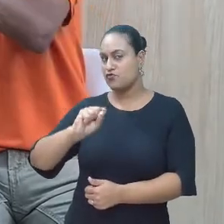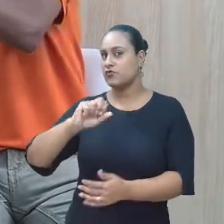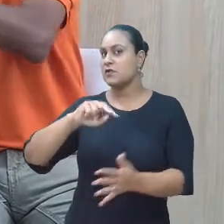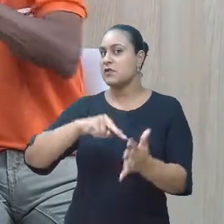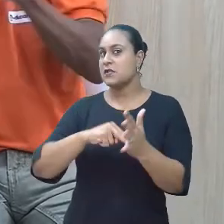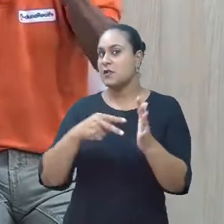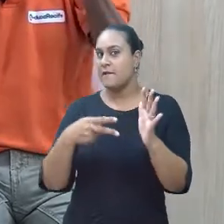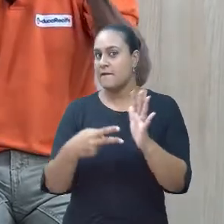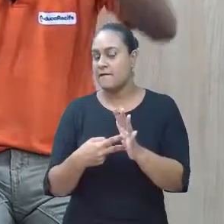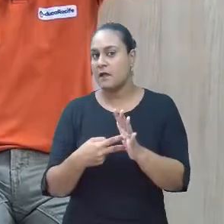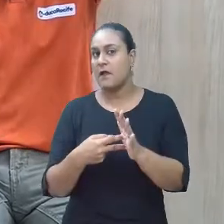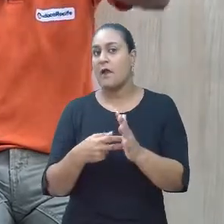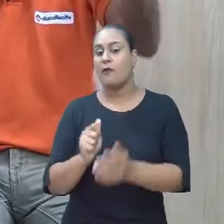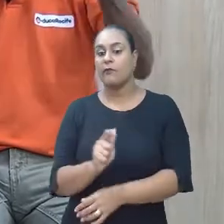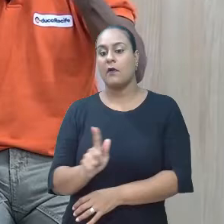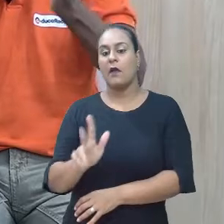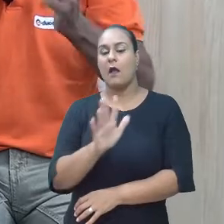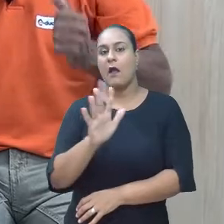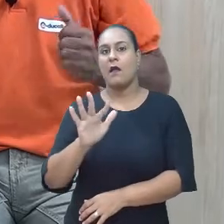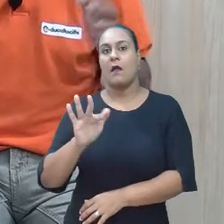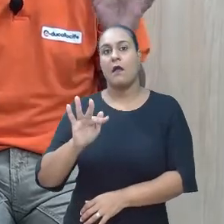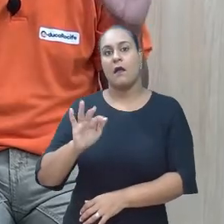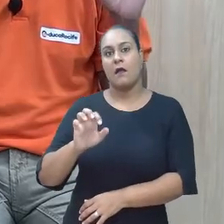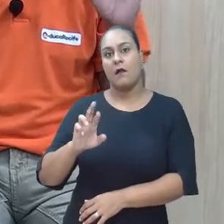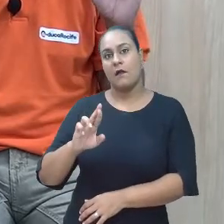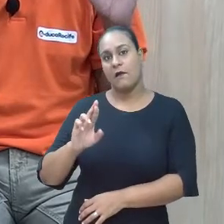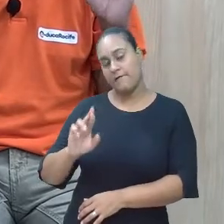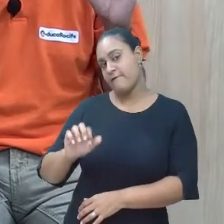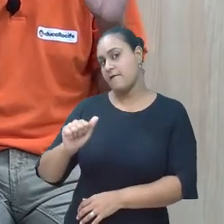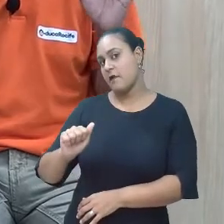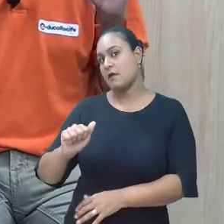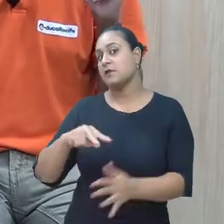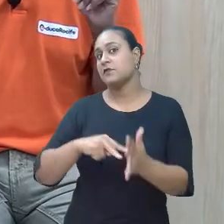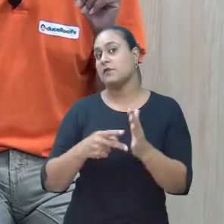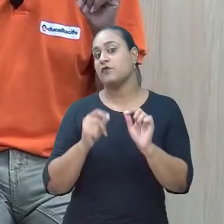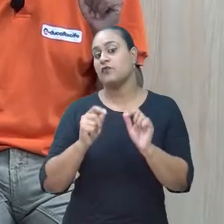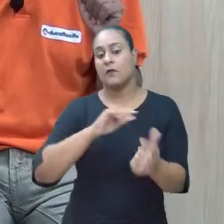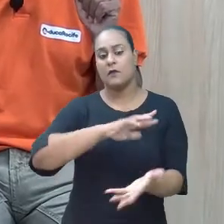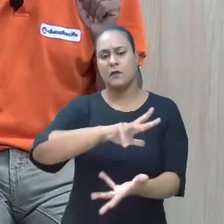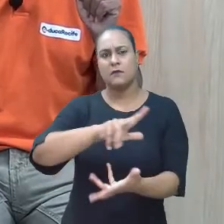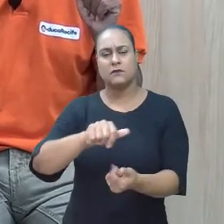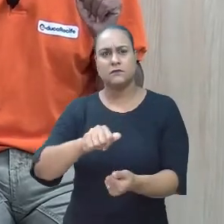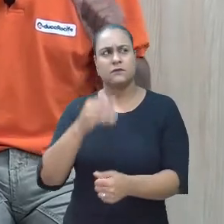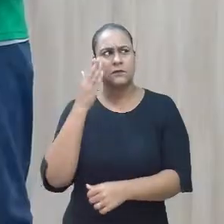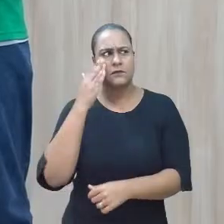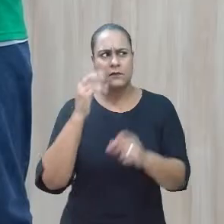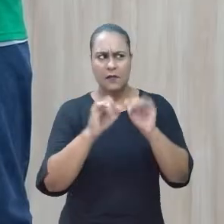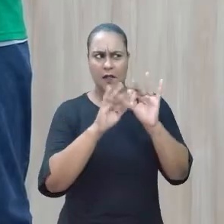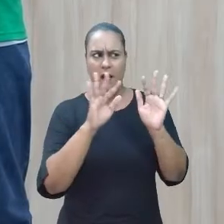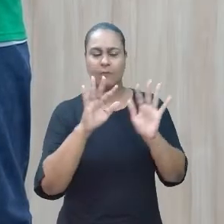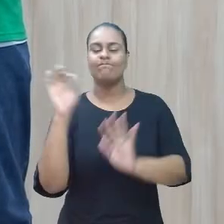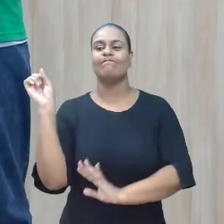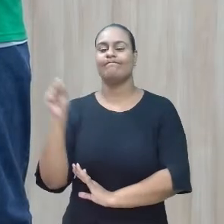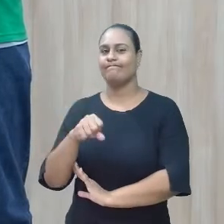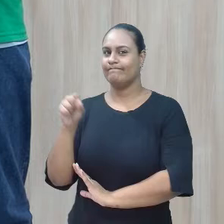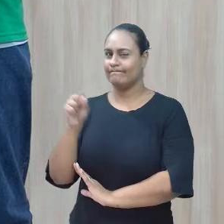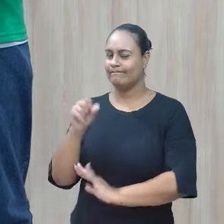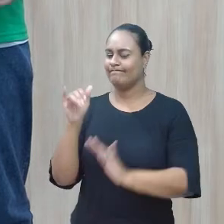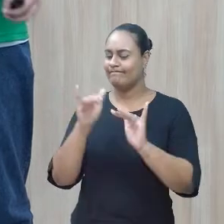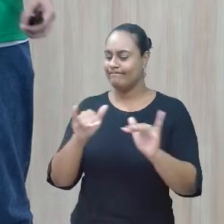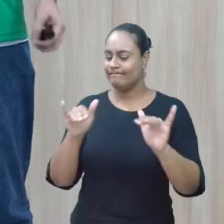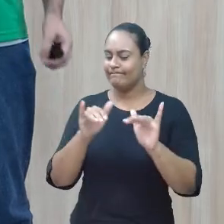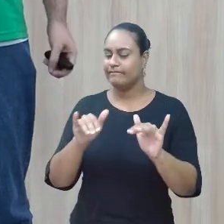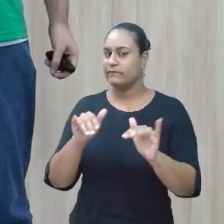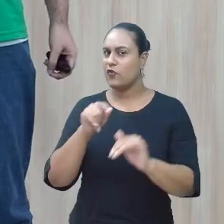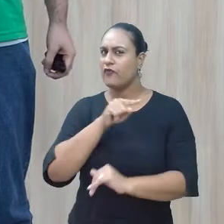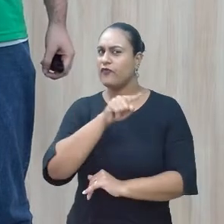dizendo de gases, e esfera do planeta Terra. Deu para ser claro, professor? Tem mais alguma coisa? Deu, professor, super tranquilo, de boa. Então você